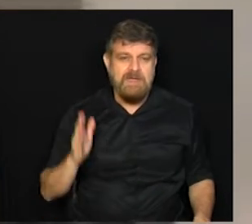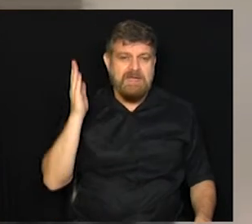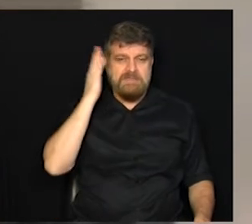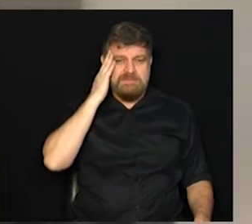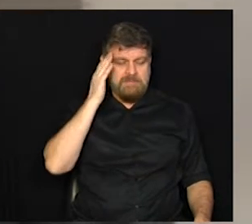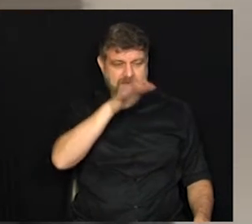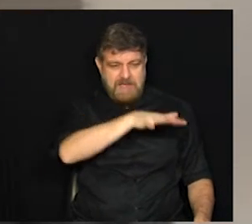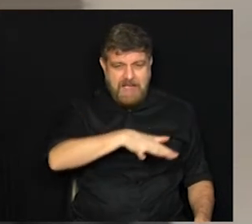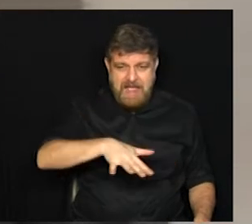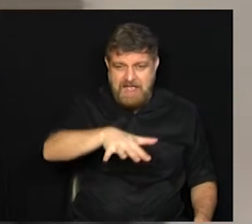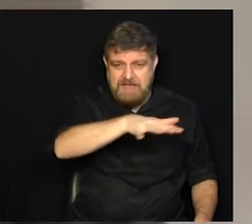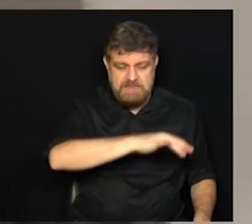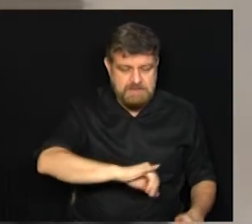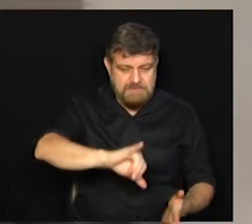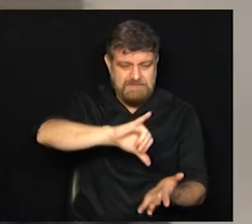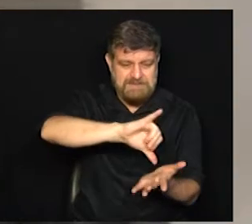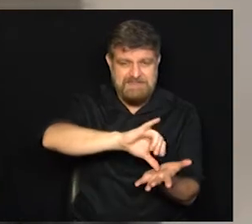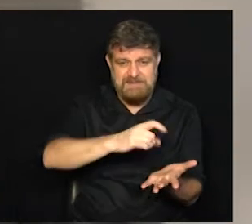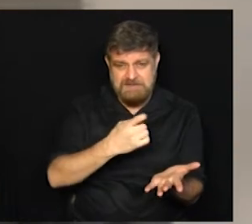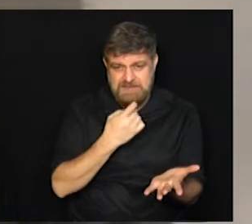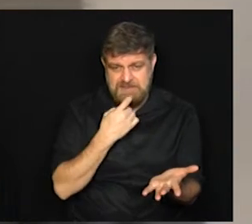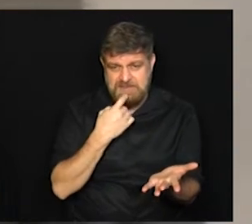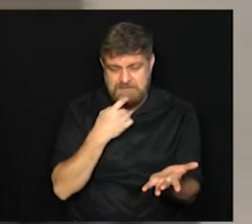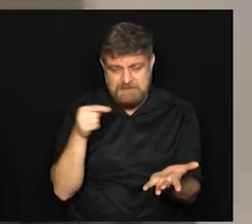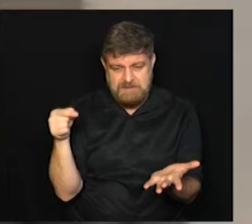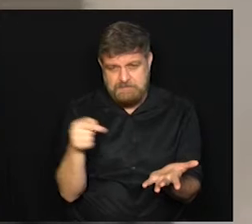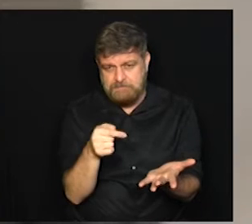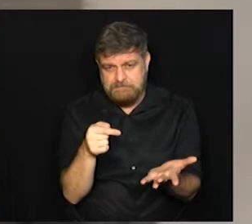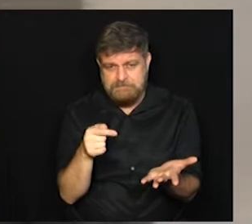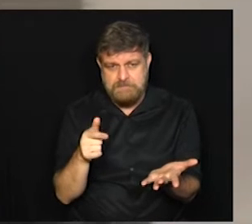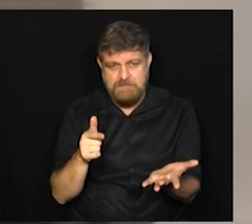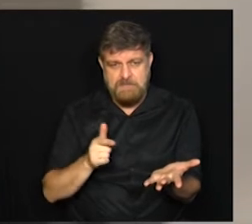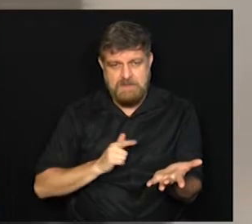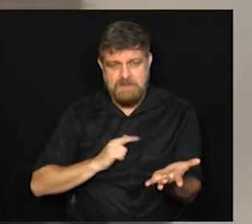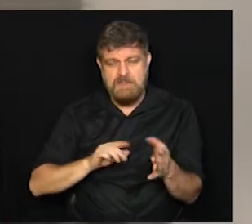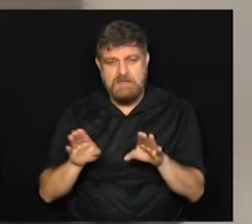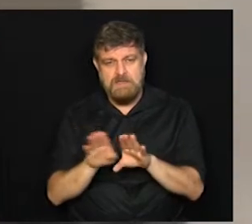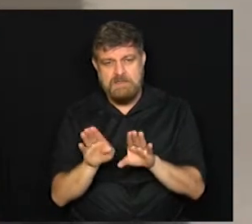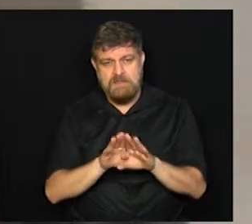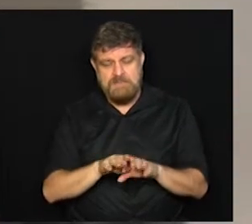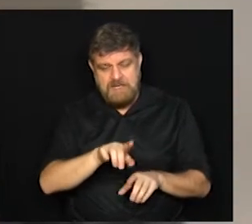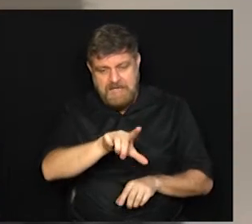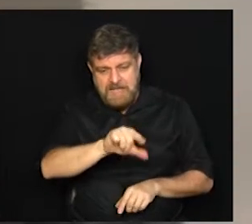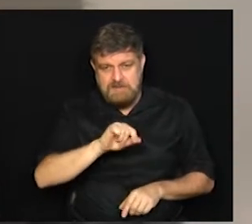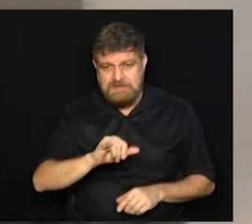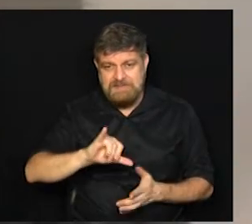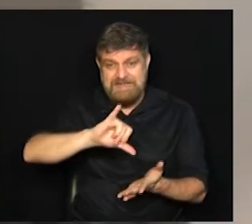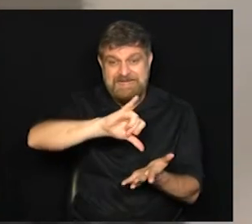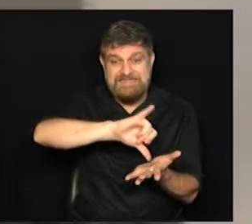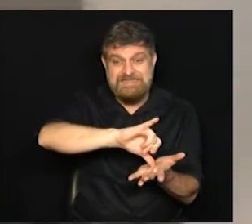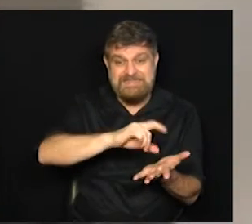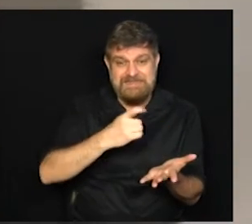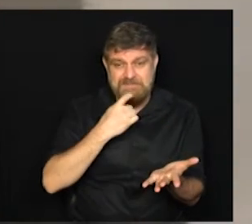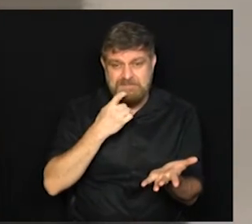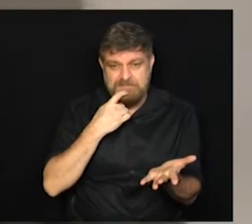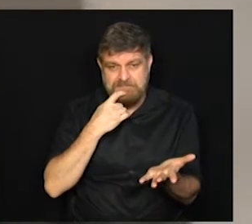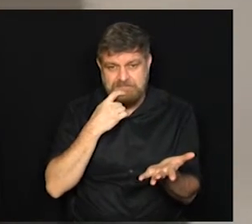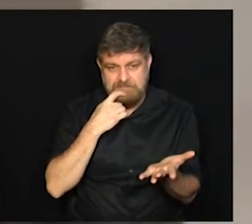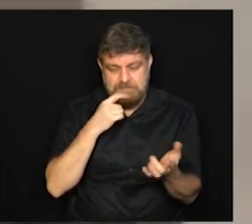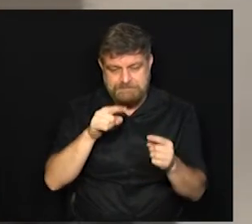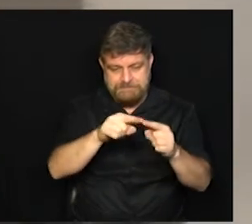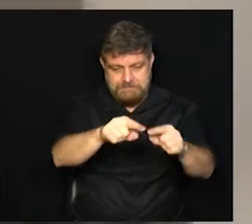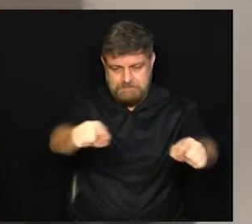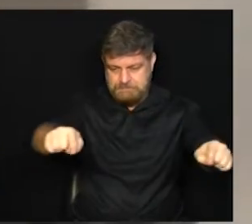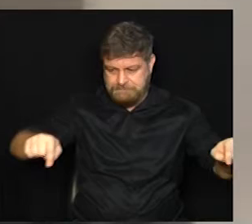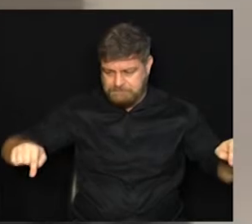regiões mais centrais, se nós temos que priorizar a centralidade no perímetro urbano